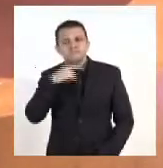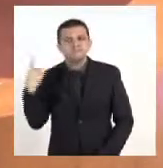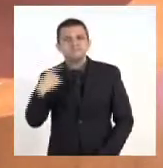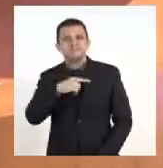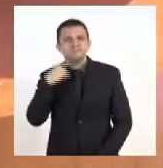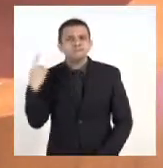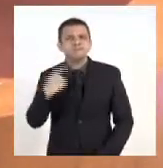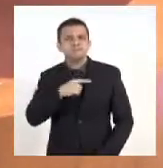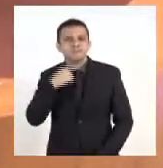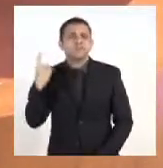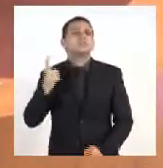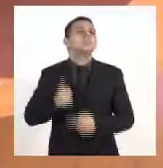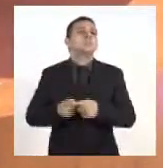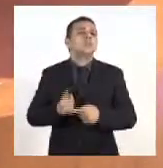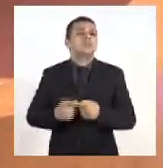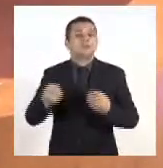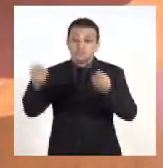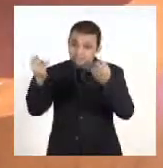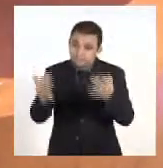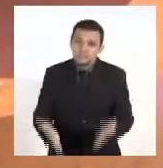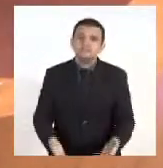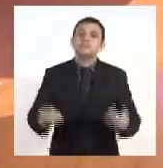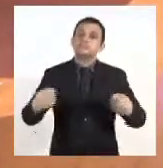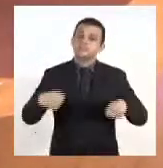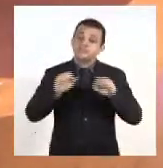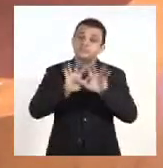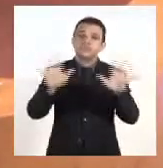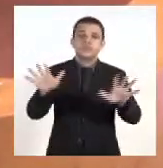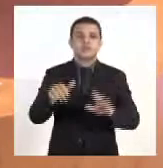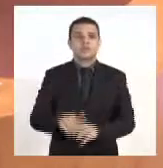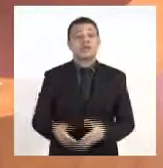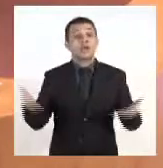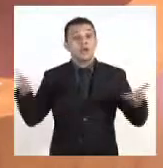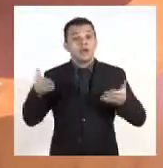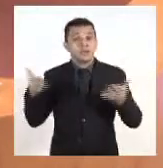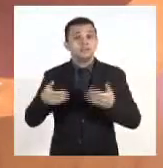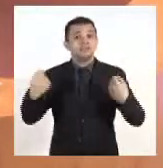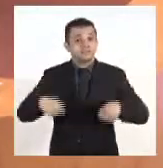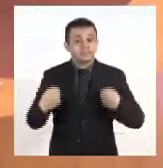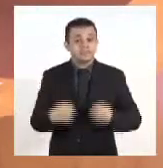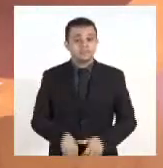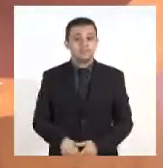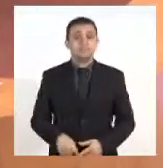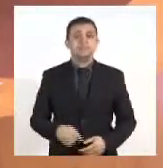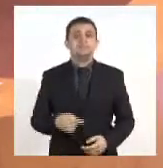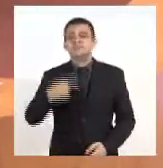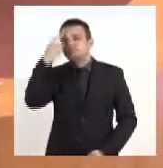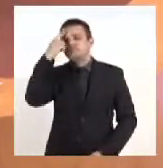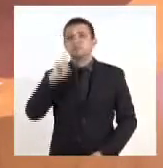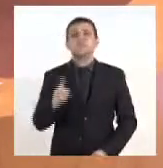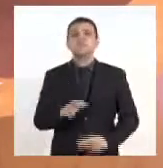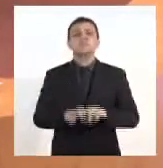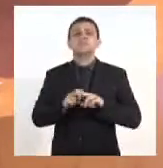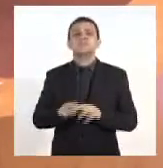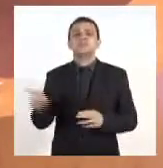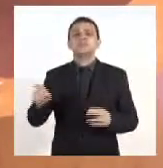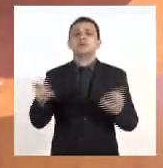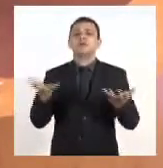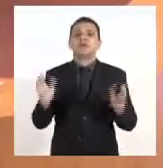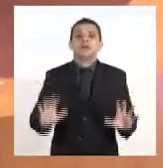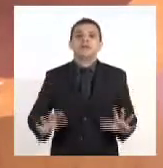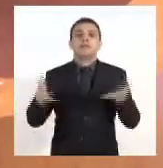que nunca. Eu não sei por que ele faz tanto essa comemoração querendo calar a